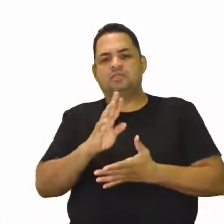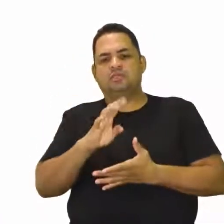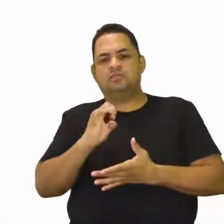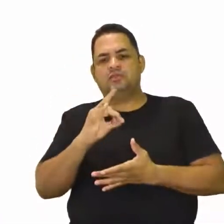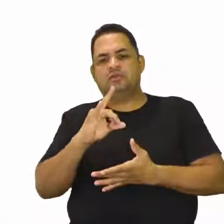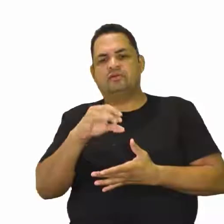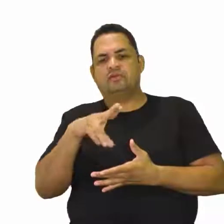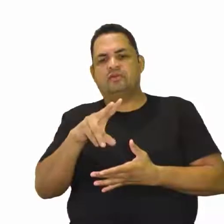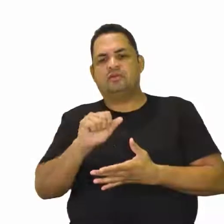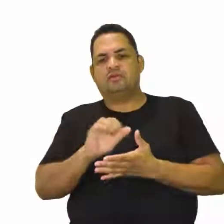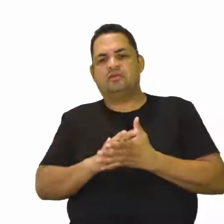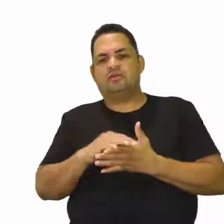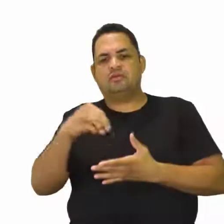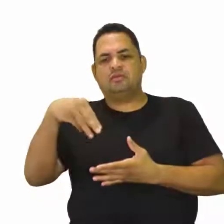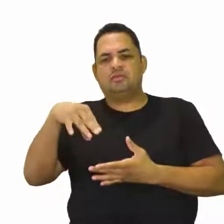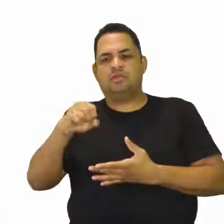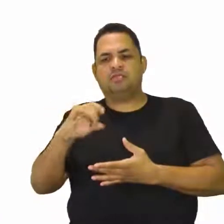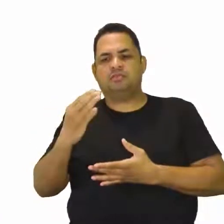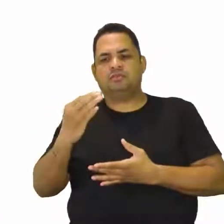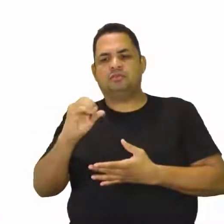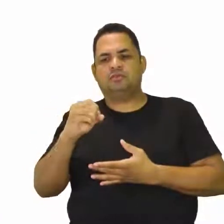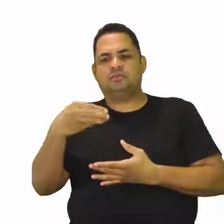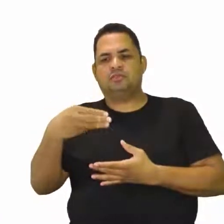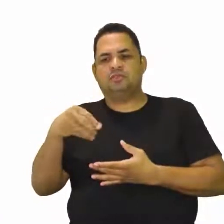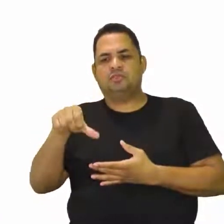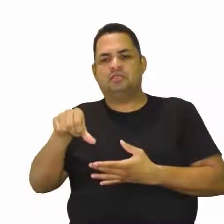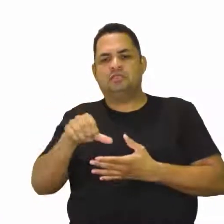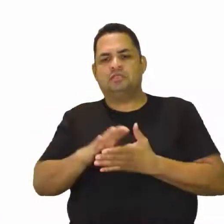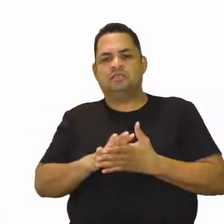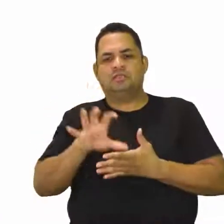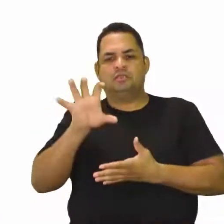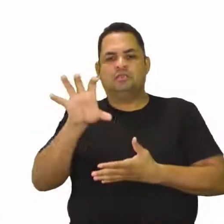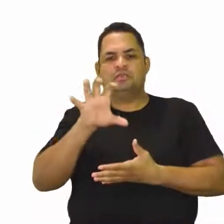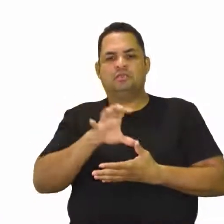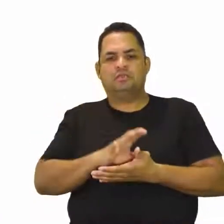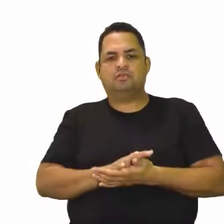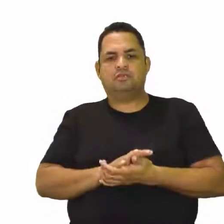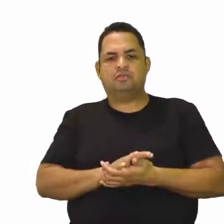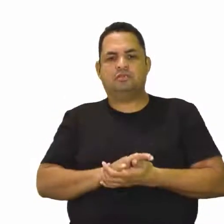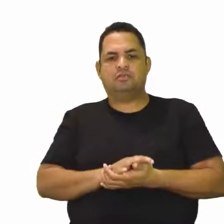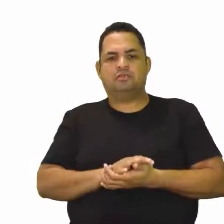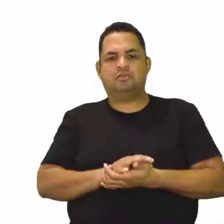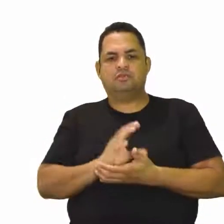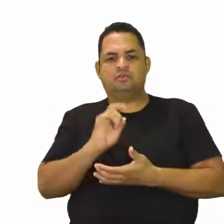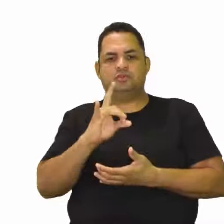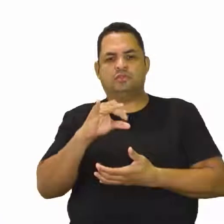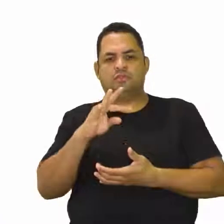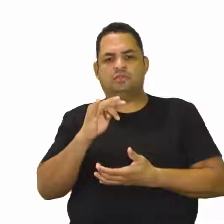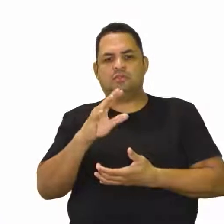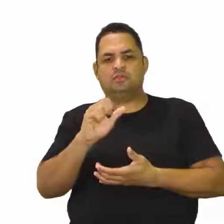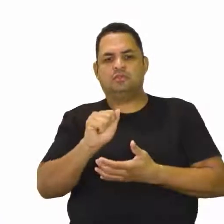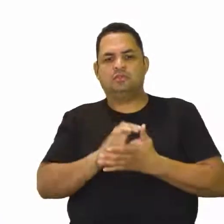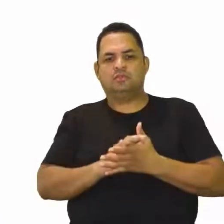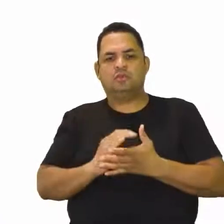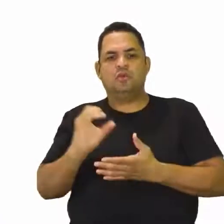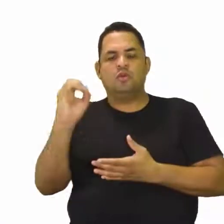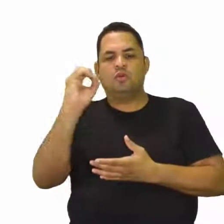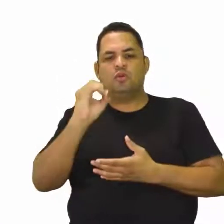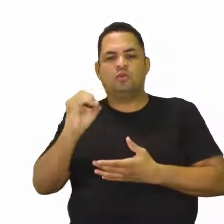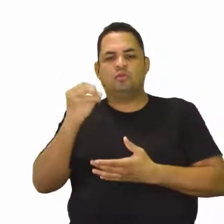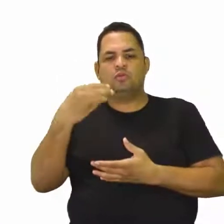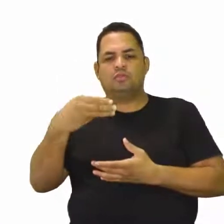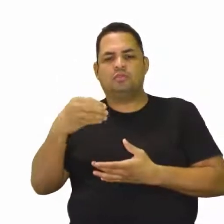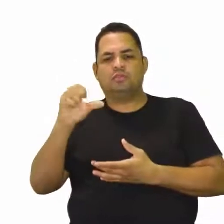em março de 1939, na região dos Sudetos, ou país dos Sudetos, em outubro de 1938,